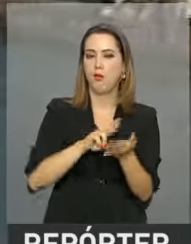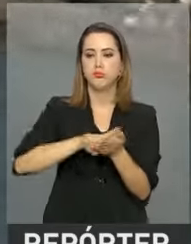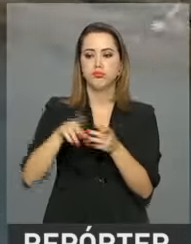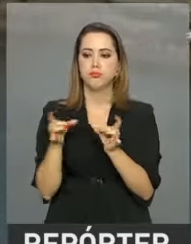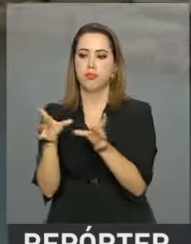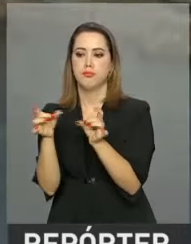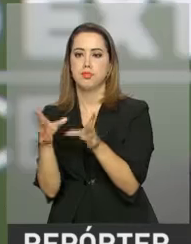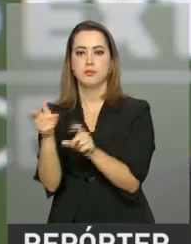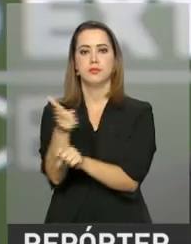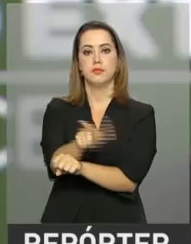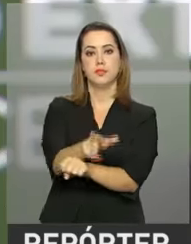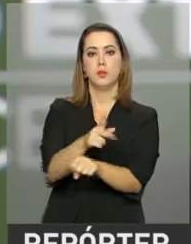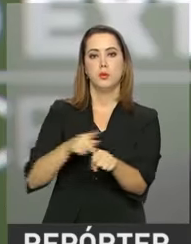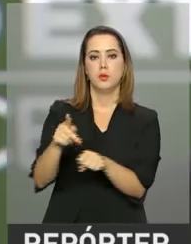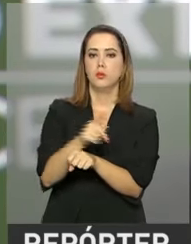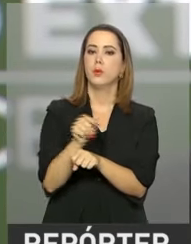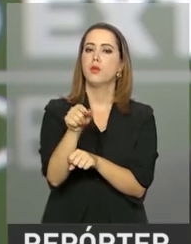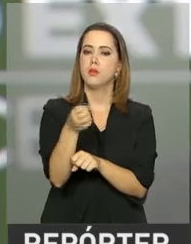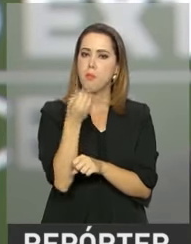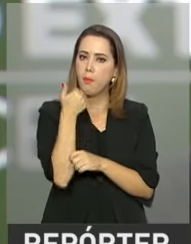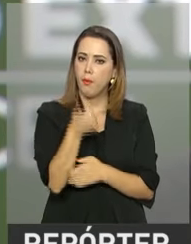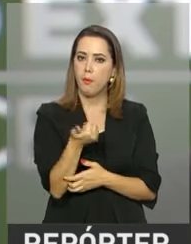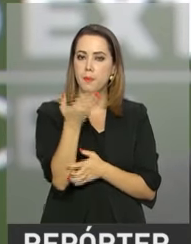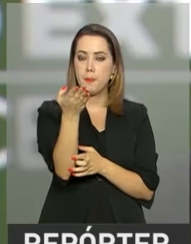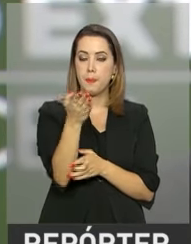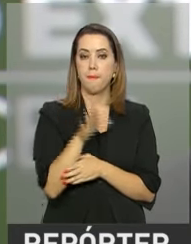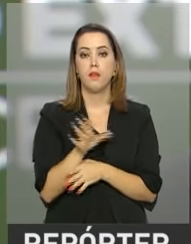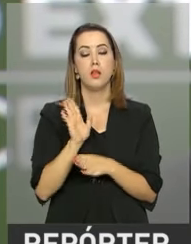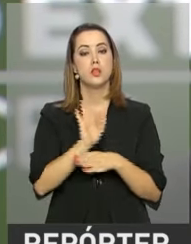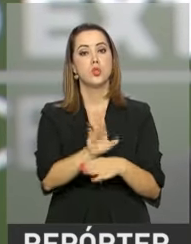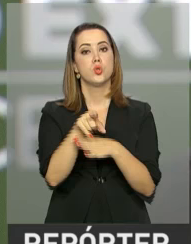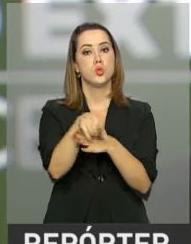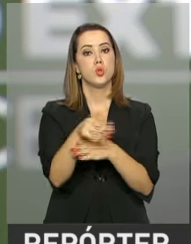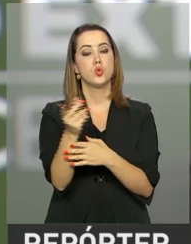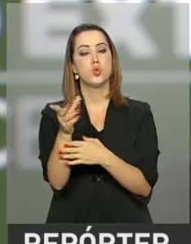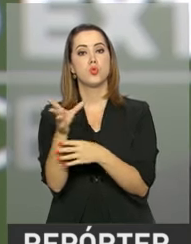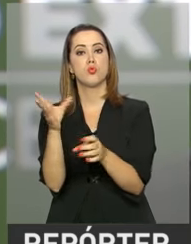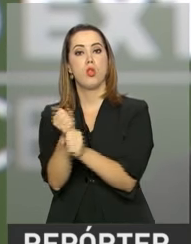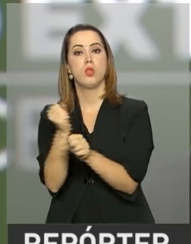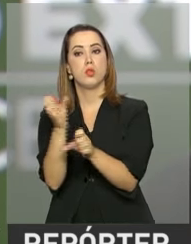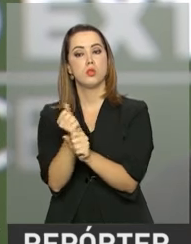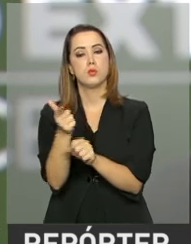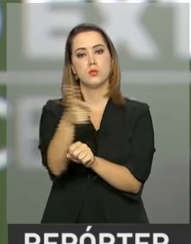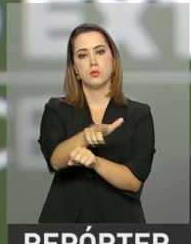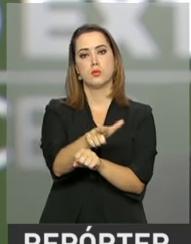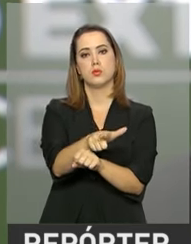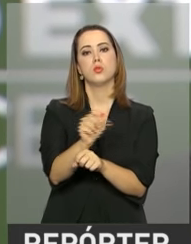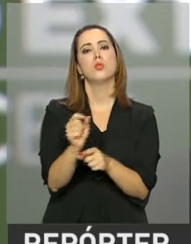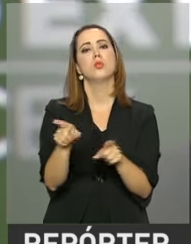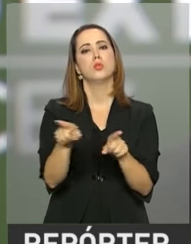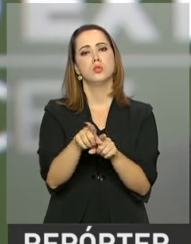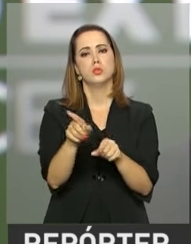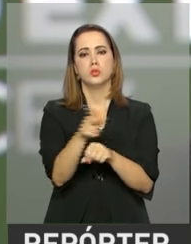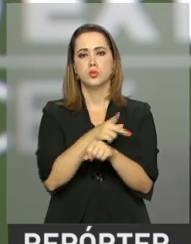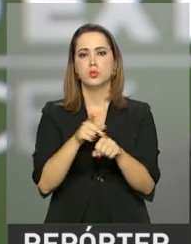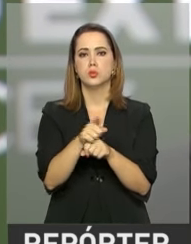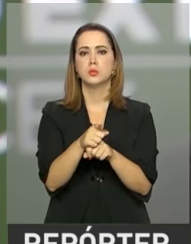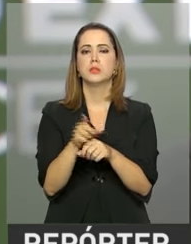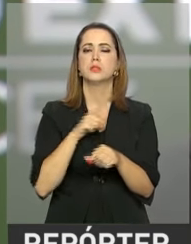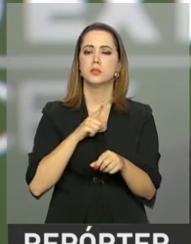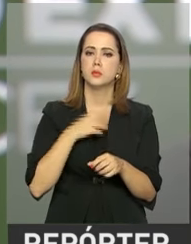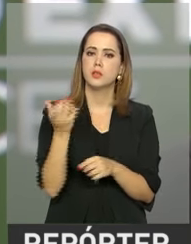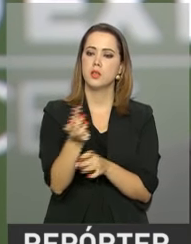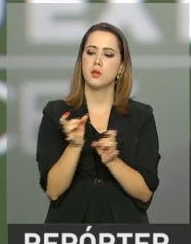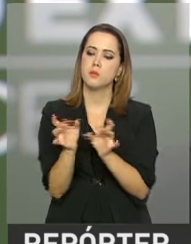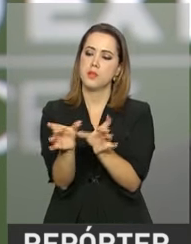otimismo pelo governo. O saldo comercial ajuda nas contas externas e também esperamos aí que as importações sejam um primeiro sinal